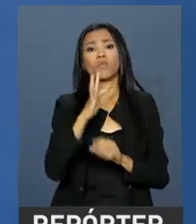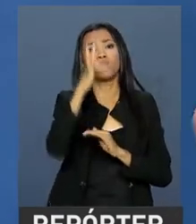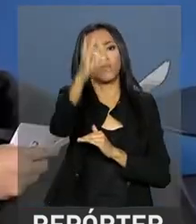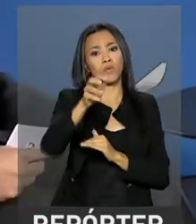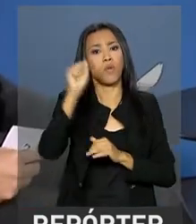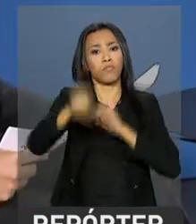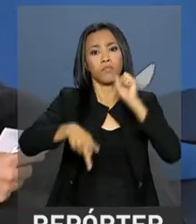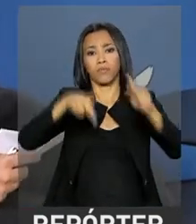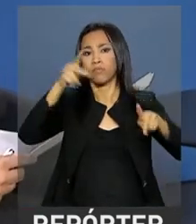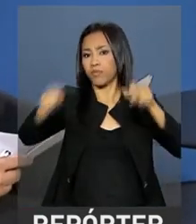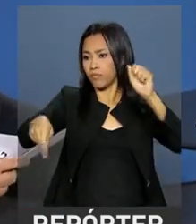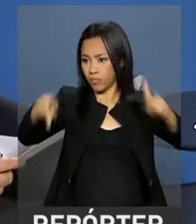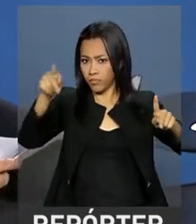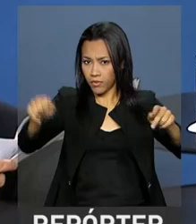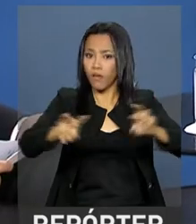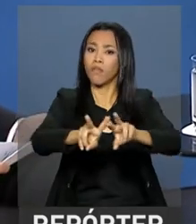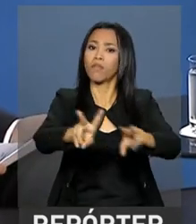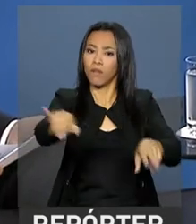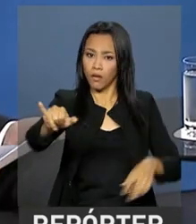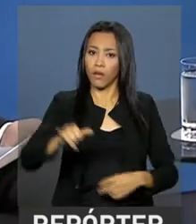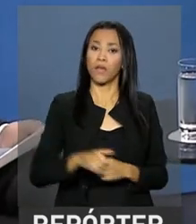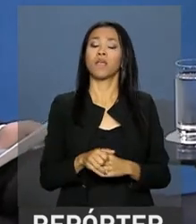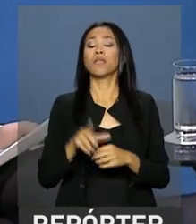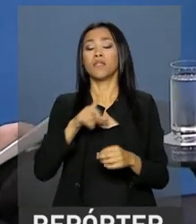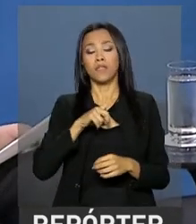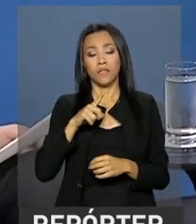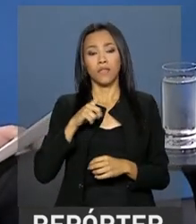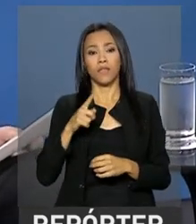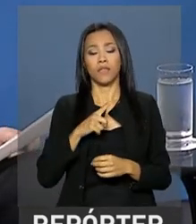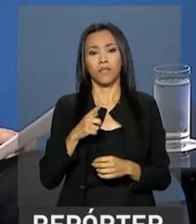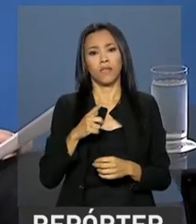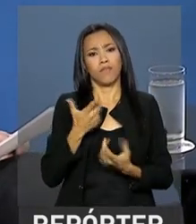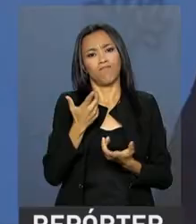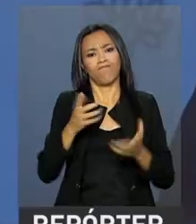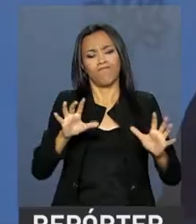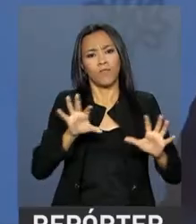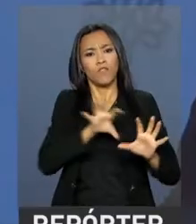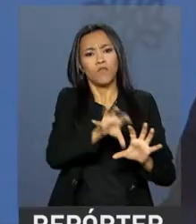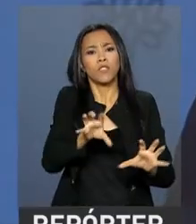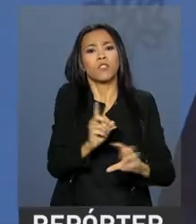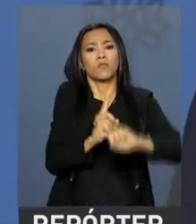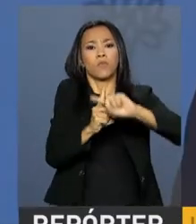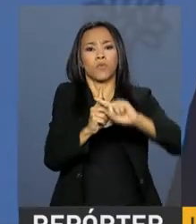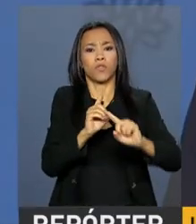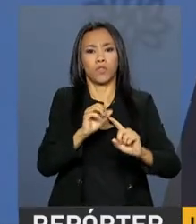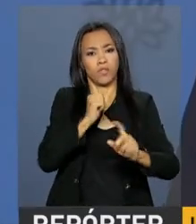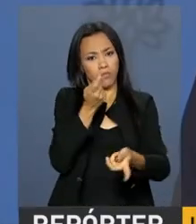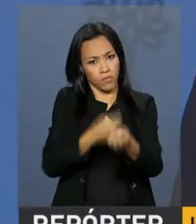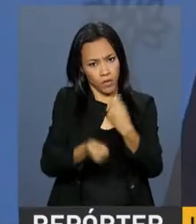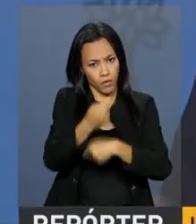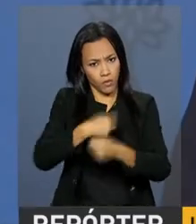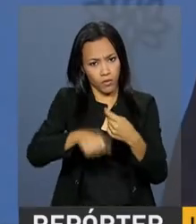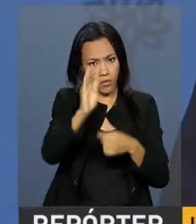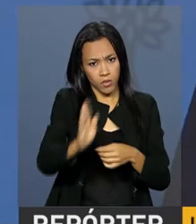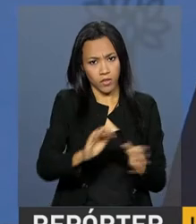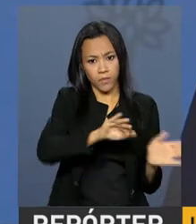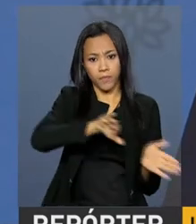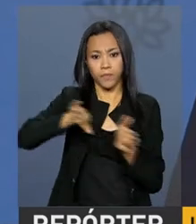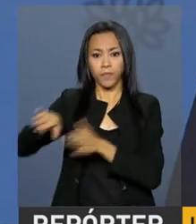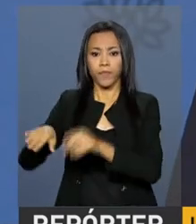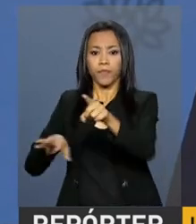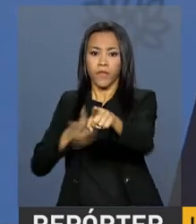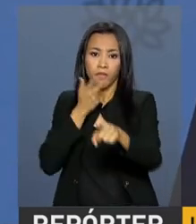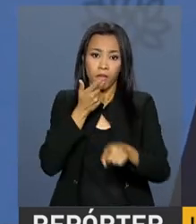aposentadoria e trazer impactos positivos para a economia do país. Temos trabalhado nisso intensamente durante